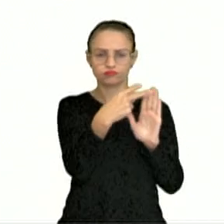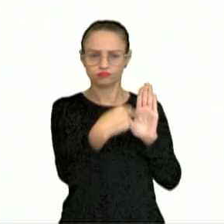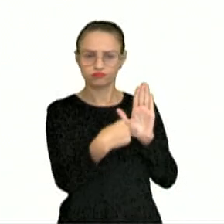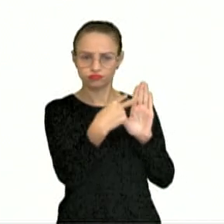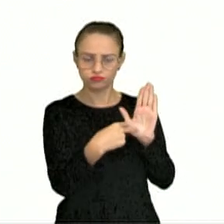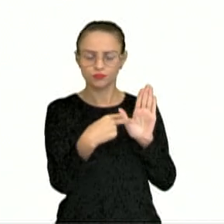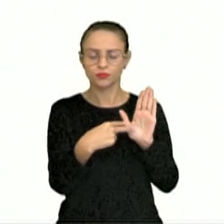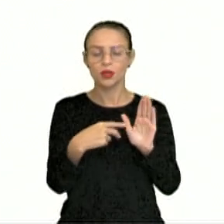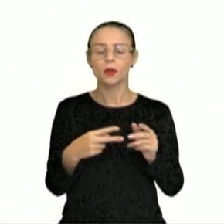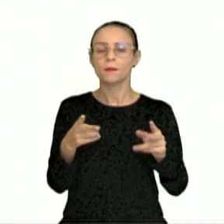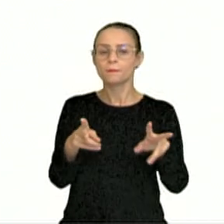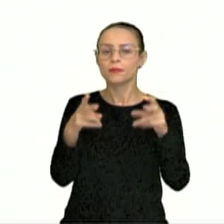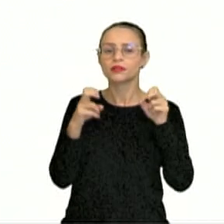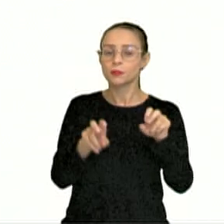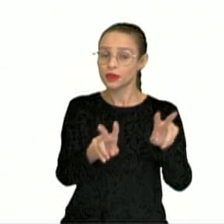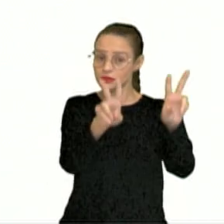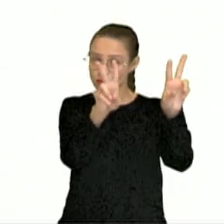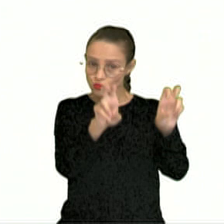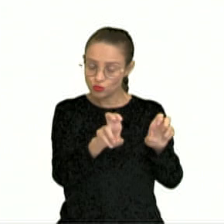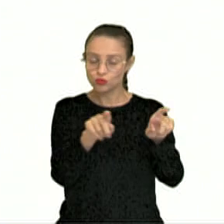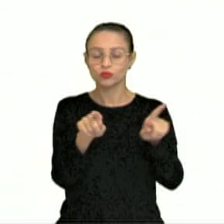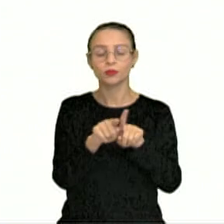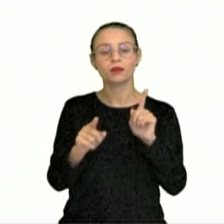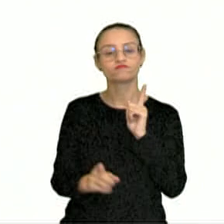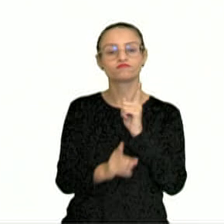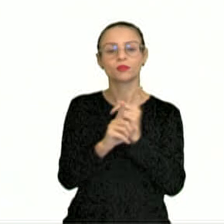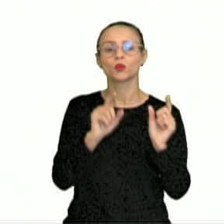tese, identificar a finalidade.